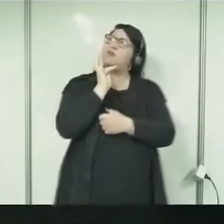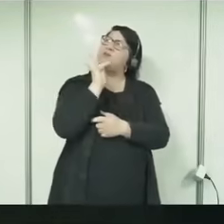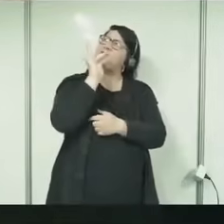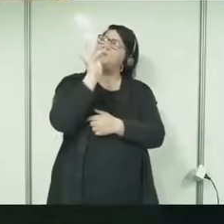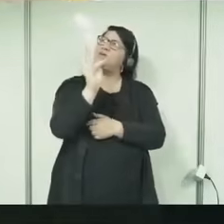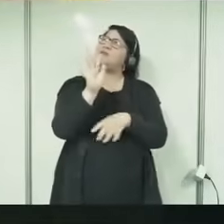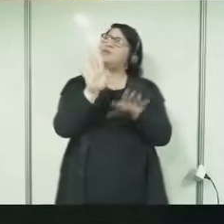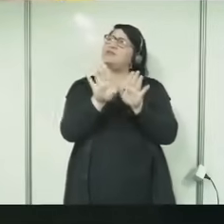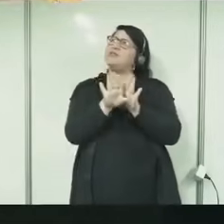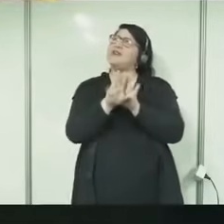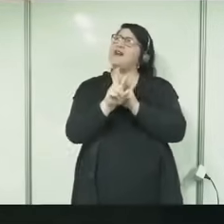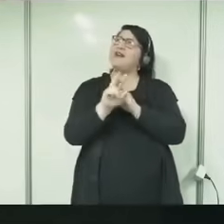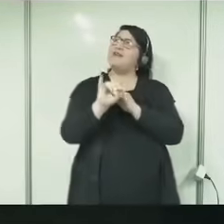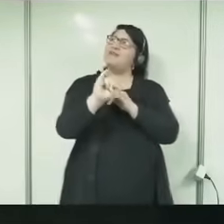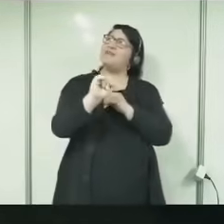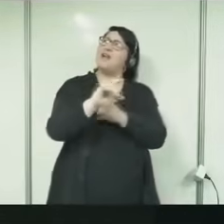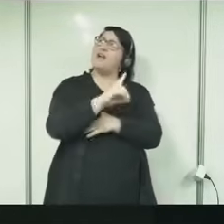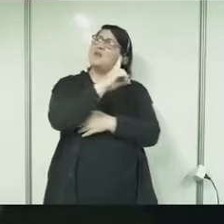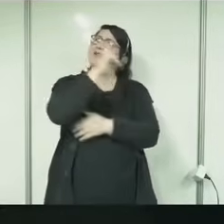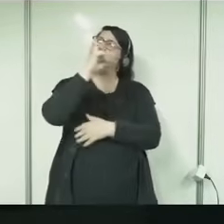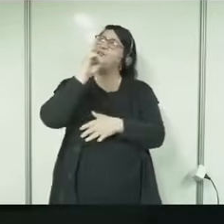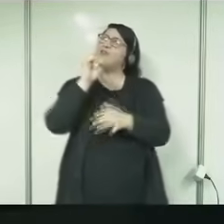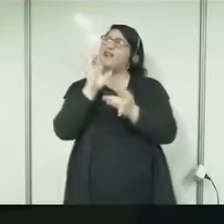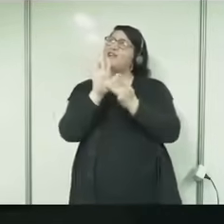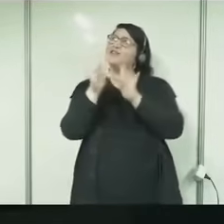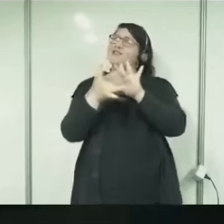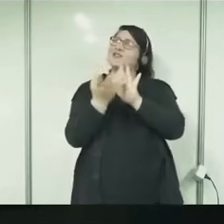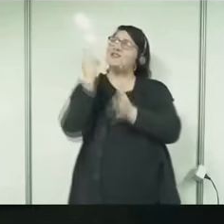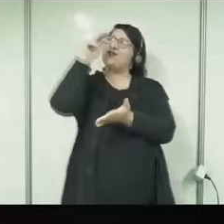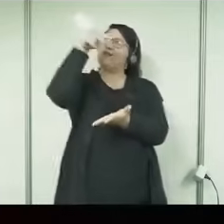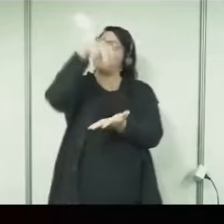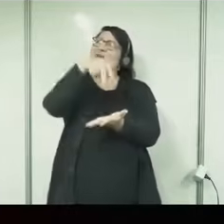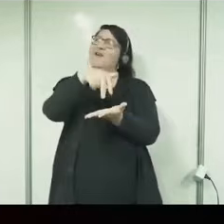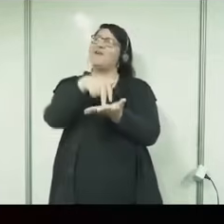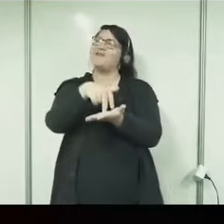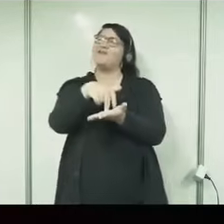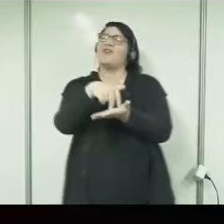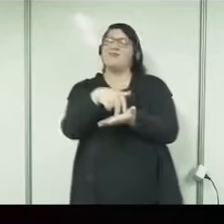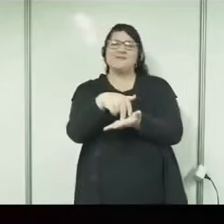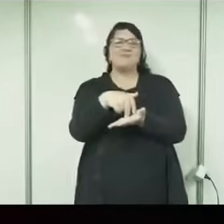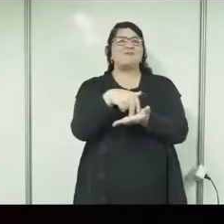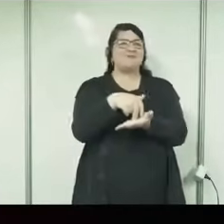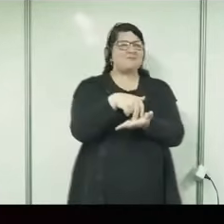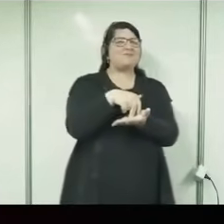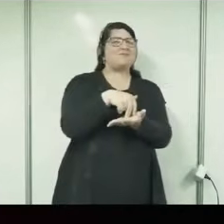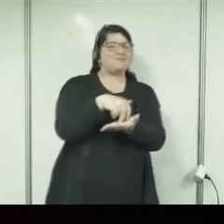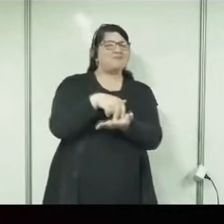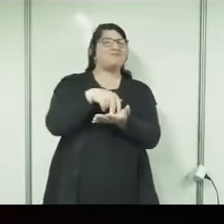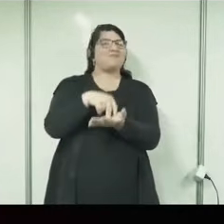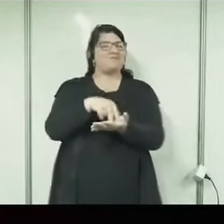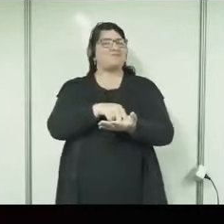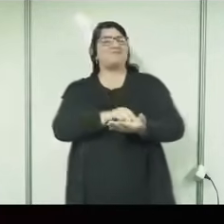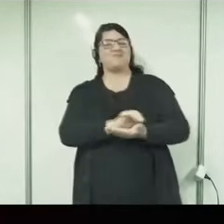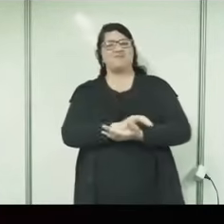vem. Pare pra pensar, pense muito bem. Olhe que esse dia já